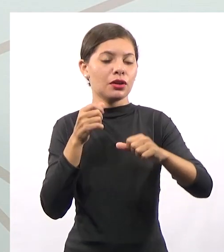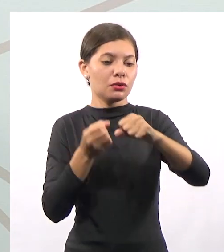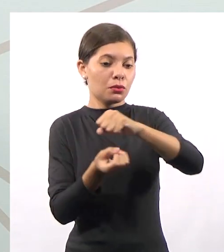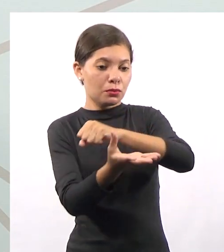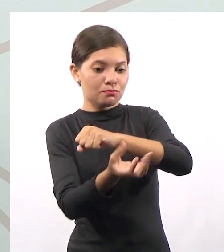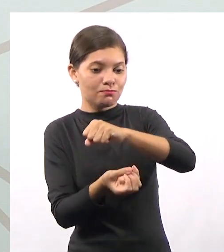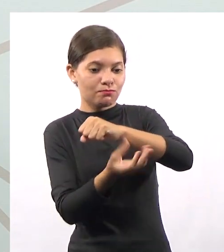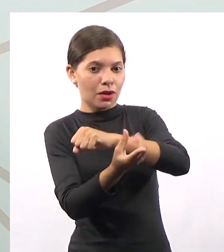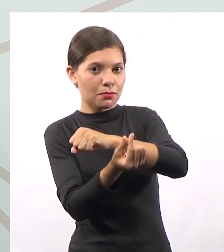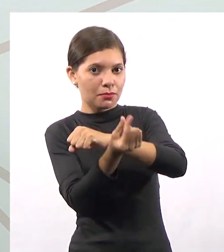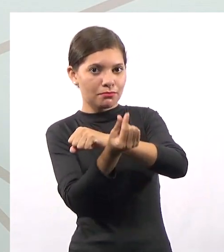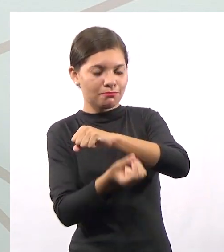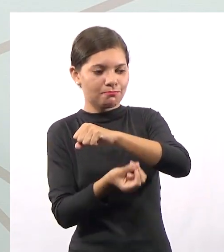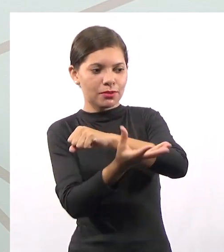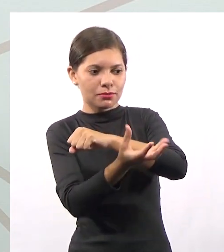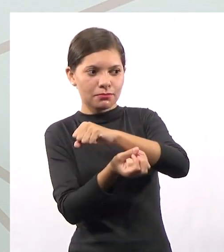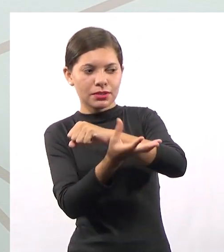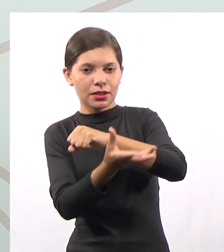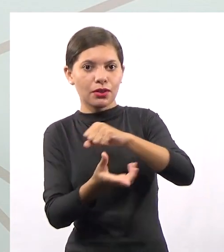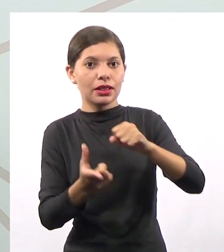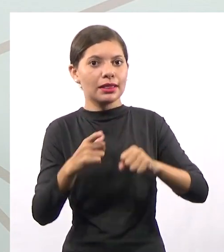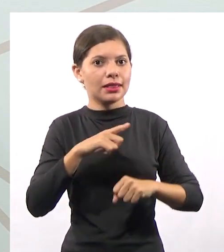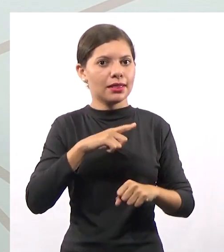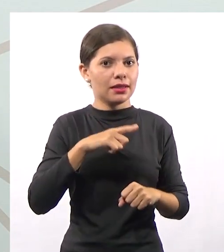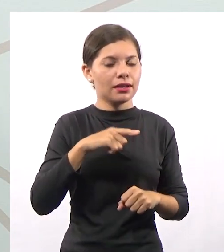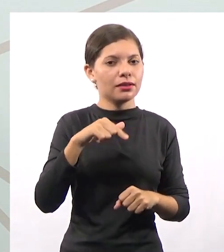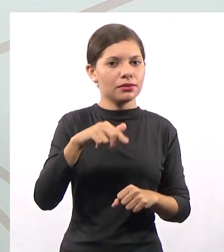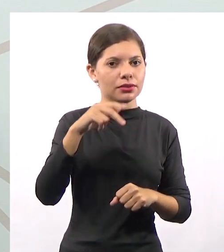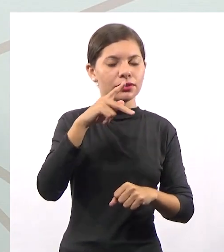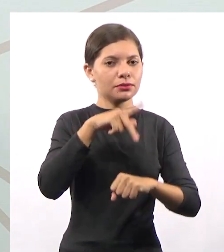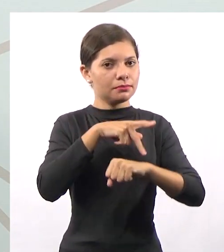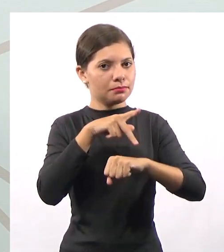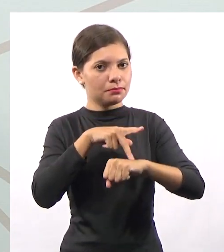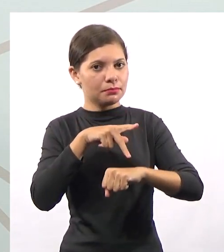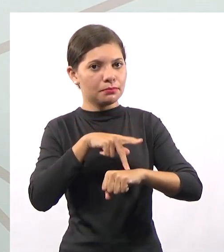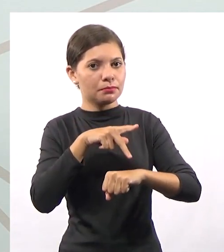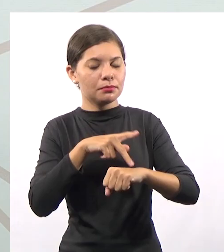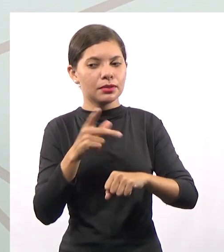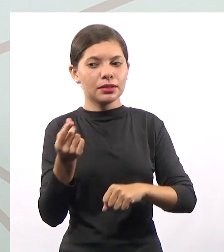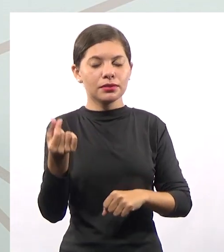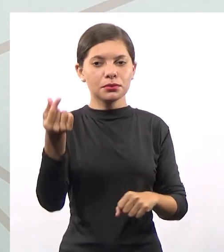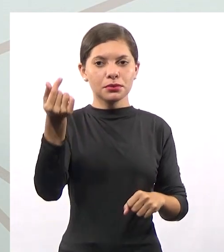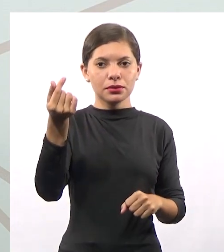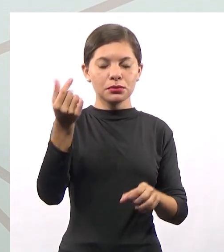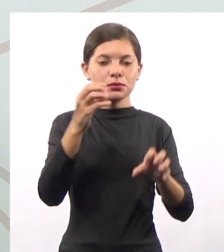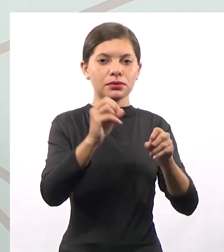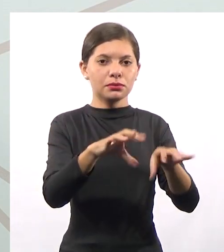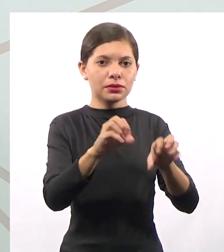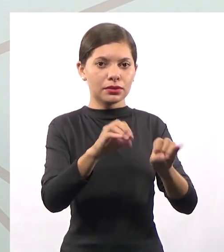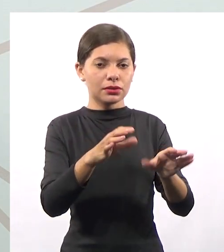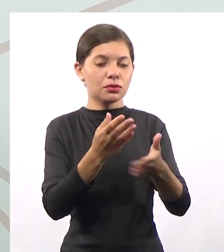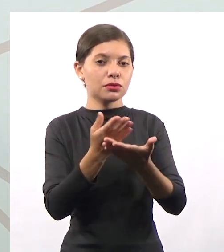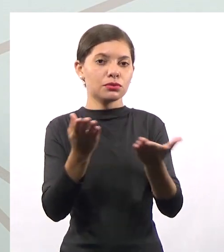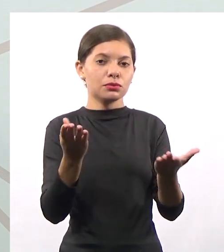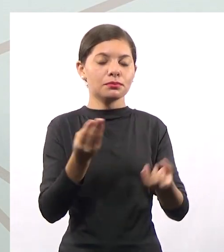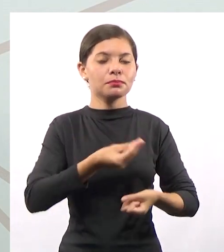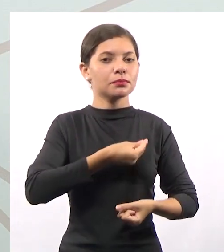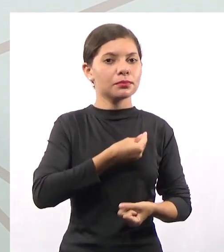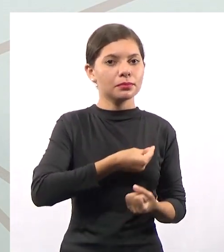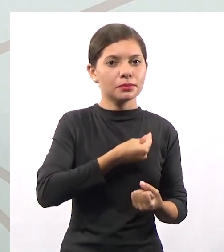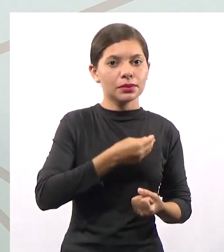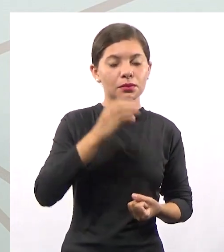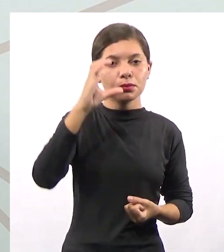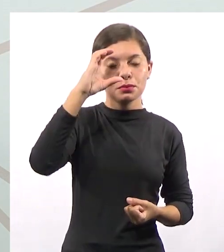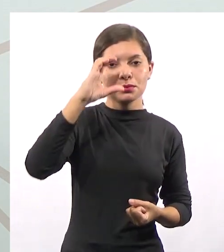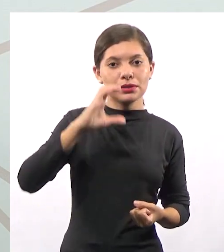decorrentes de corrupção e outras práticas indevidas com recursos educacionais. E é por isso que a sua participação